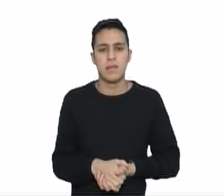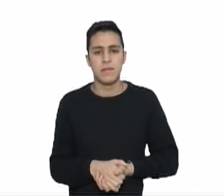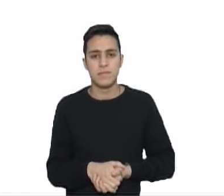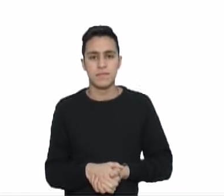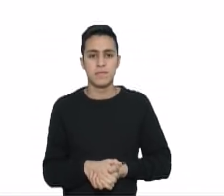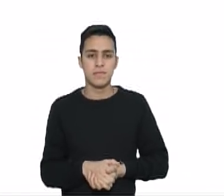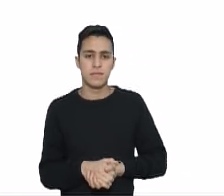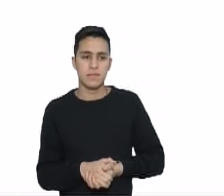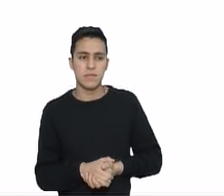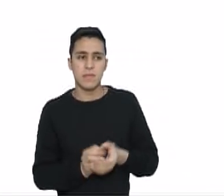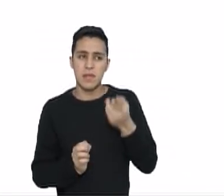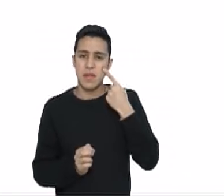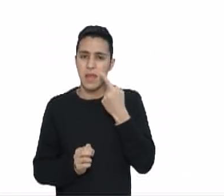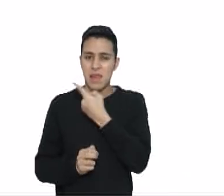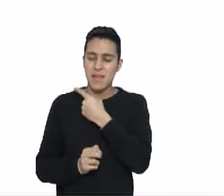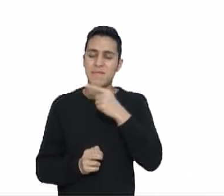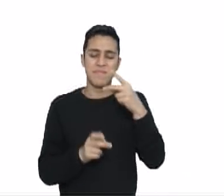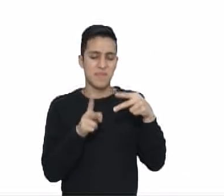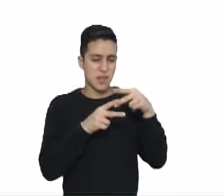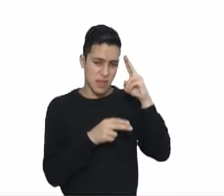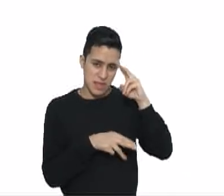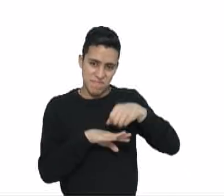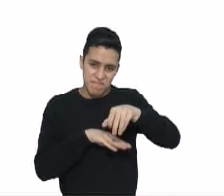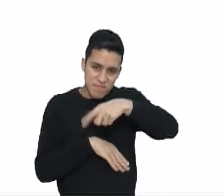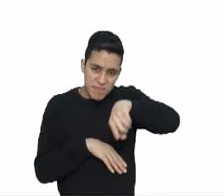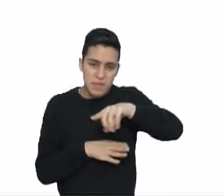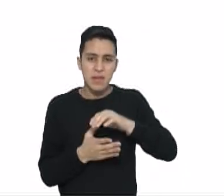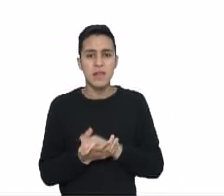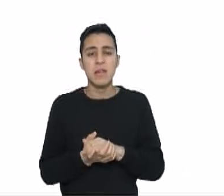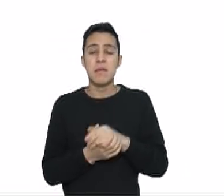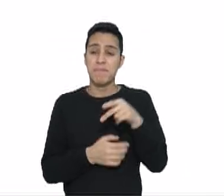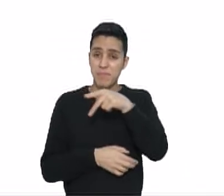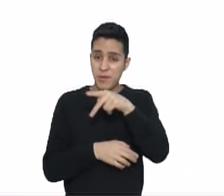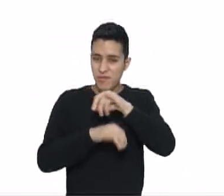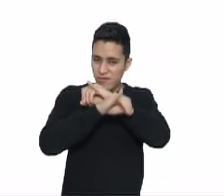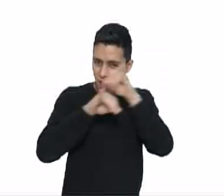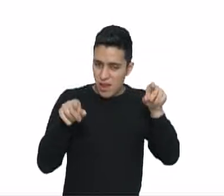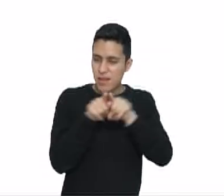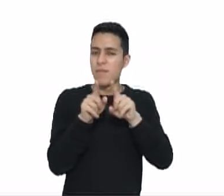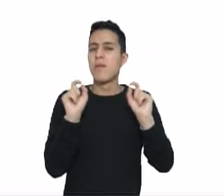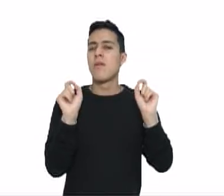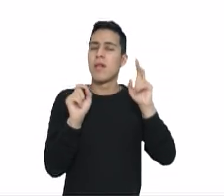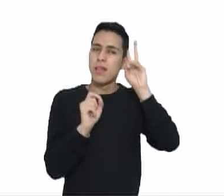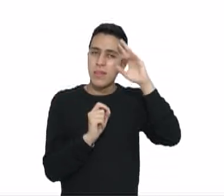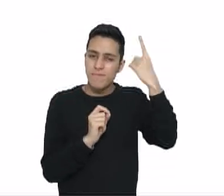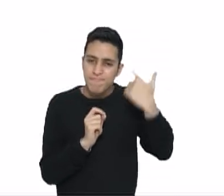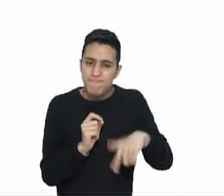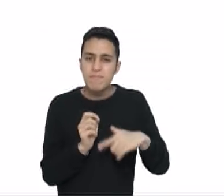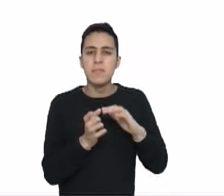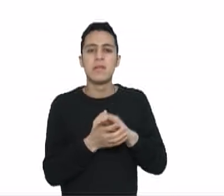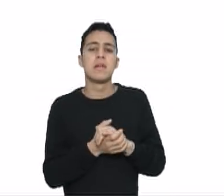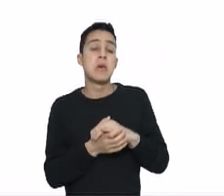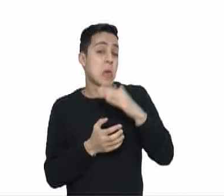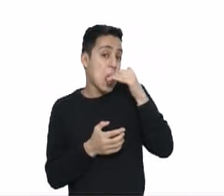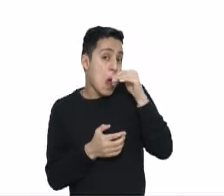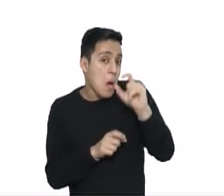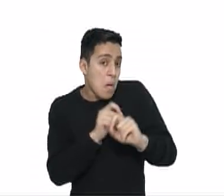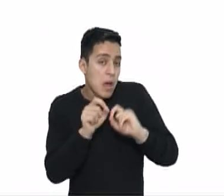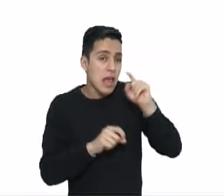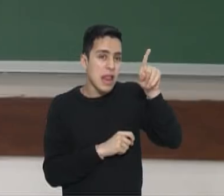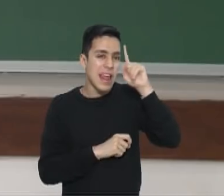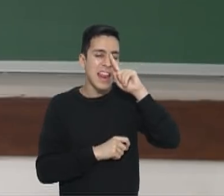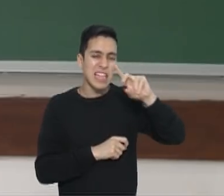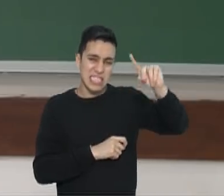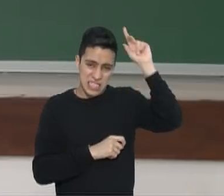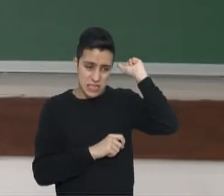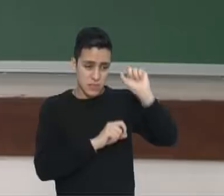Olímpicos. Então está aqui essas duas lembranças. O professor também recorda que, curiosamente, lá